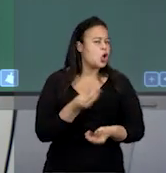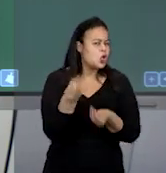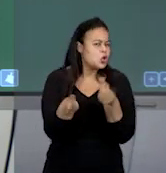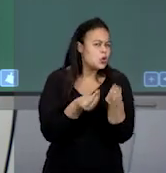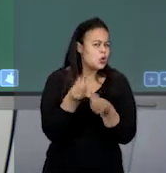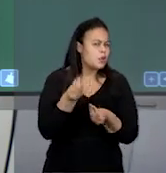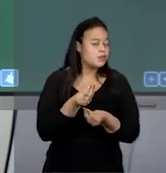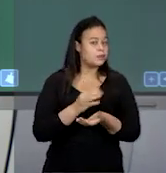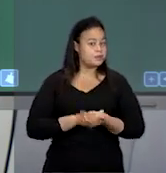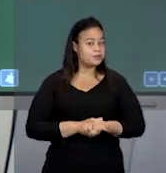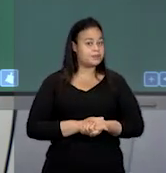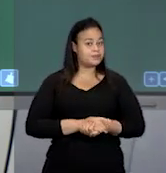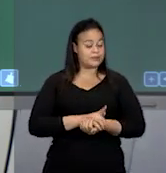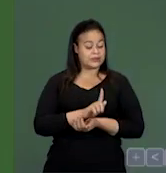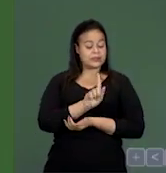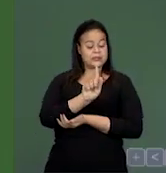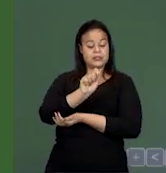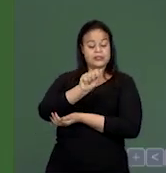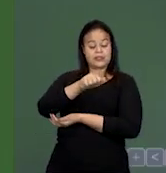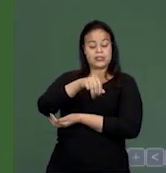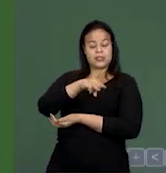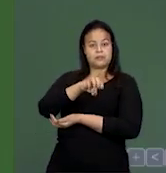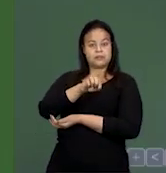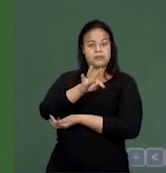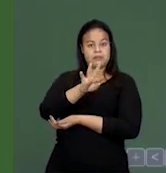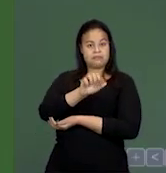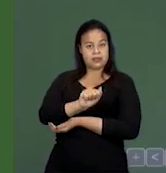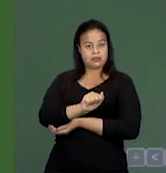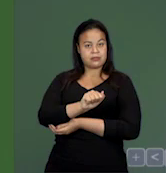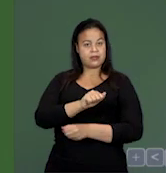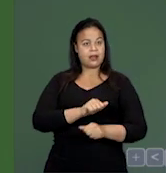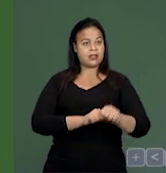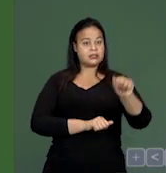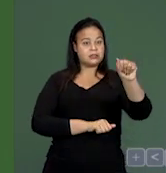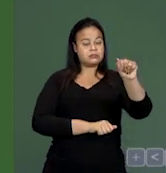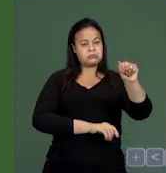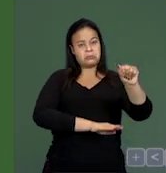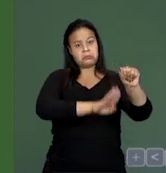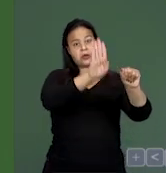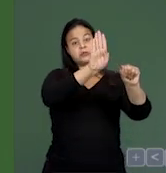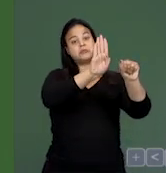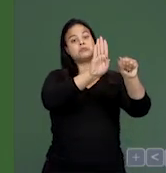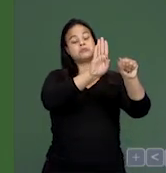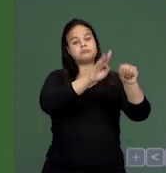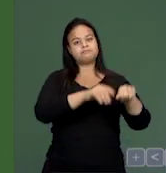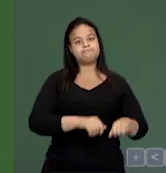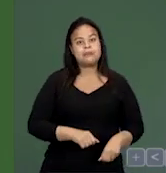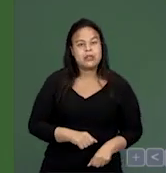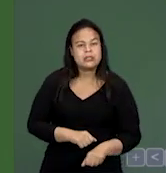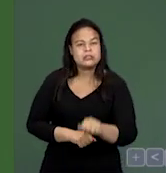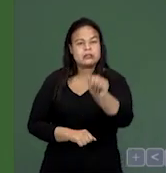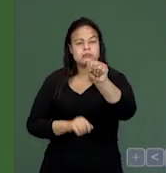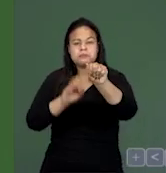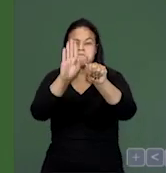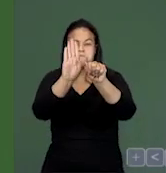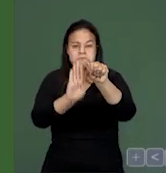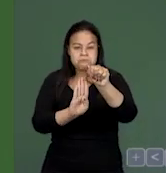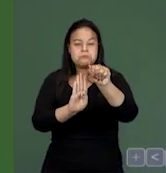Então, olha só, de gameta eu posso ter Azão, Bzão, Azão,